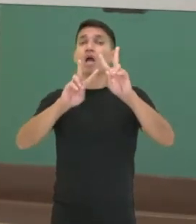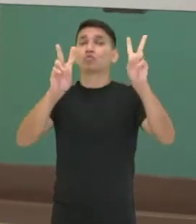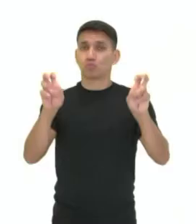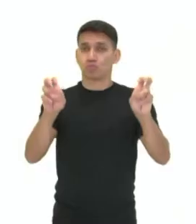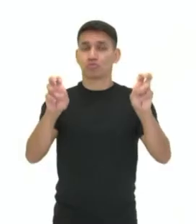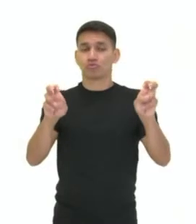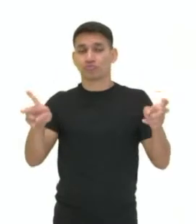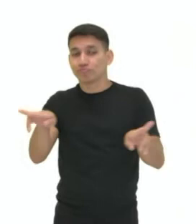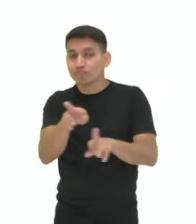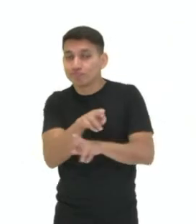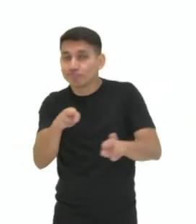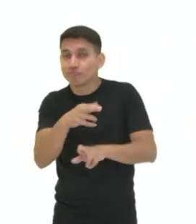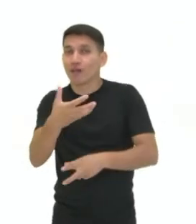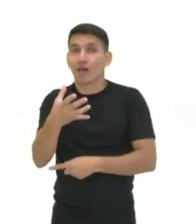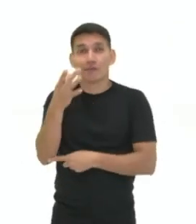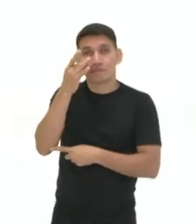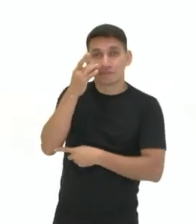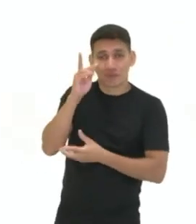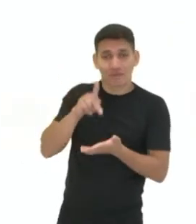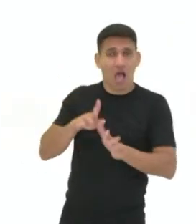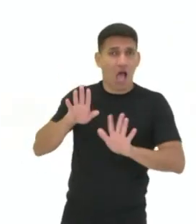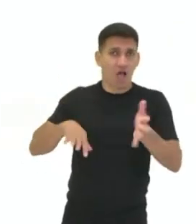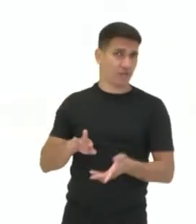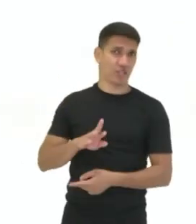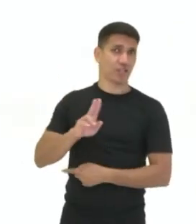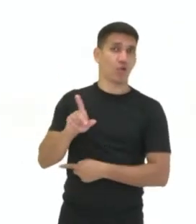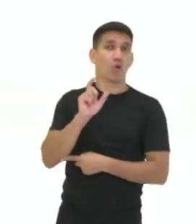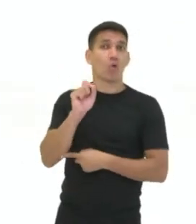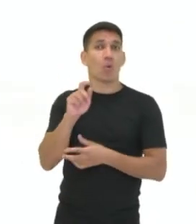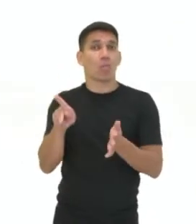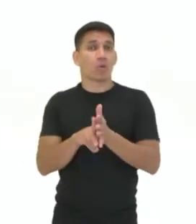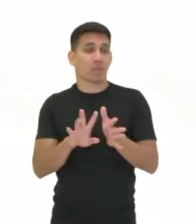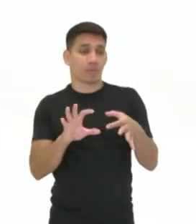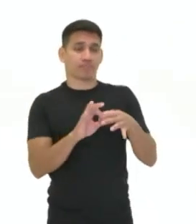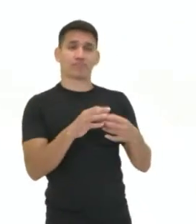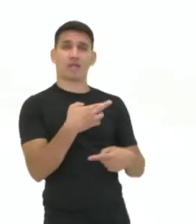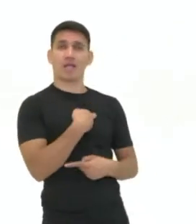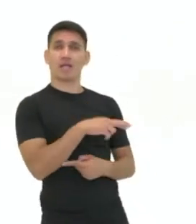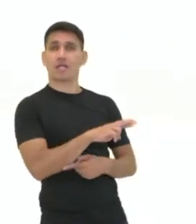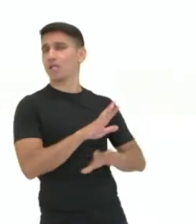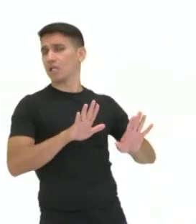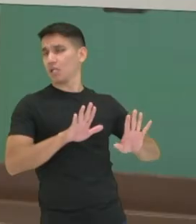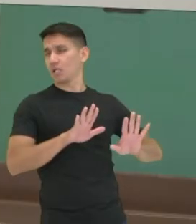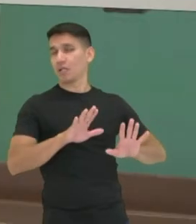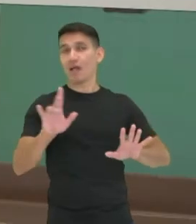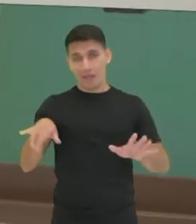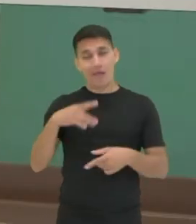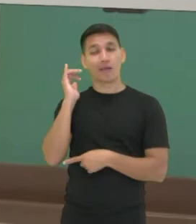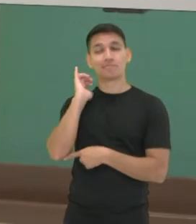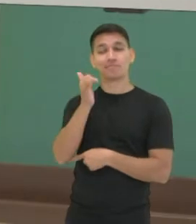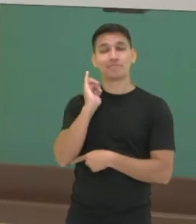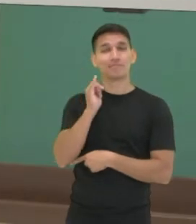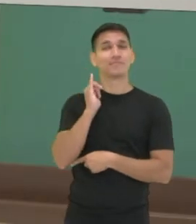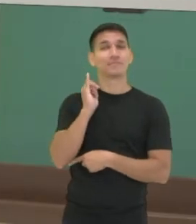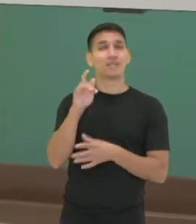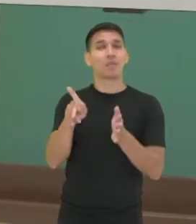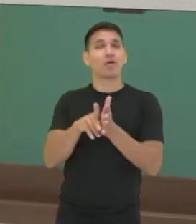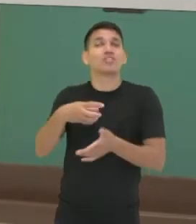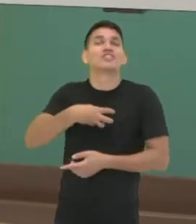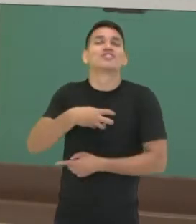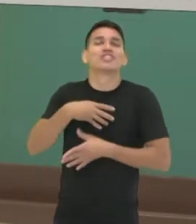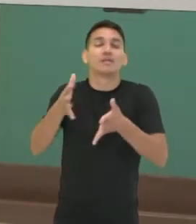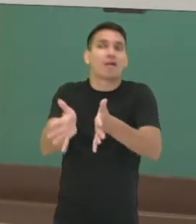realidade no presente, e nem sempre ela tem ligação com a religiosidade. Por isso é uma lenda, uma forma fabulosa de